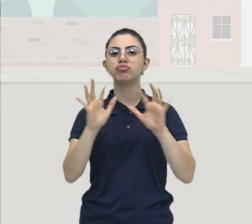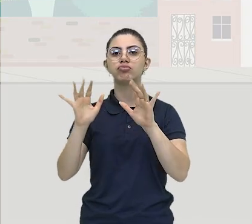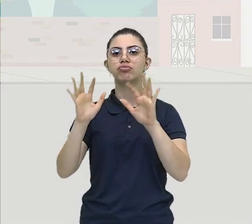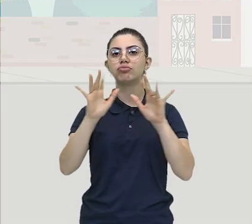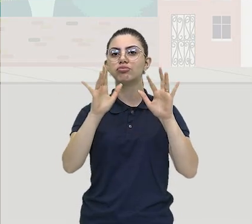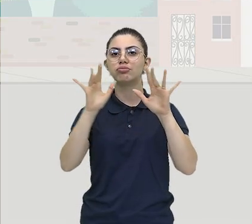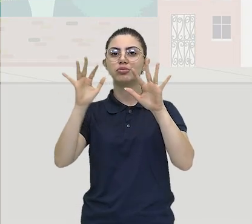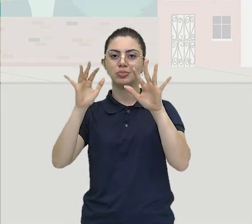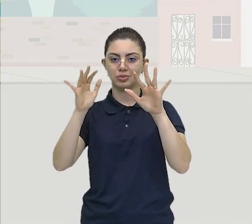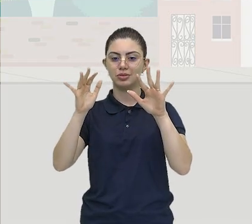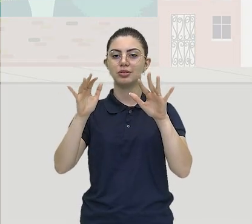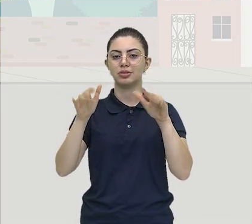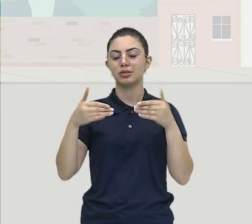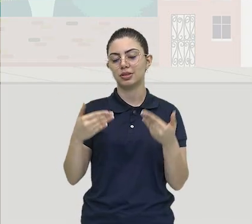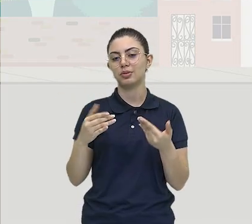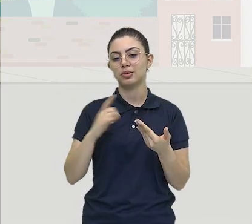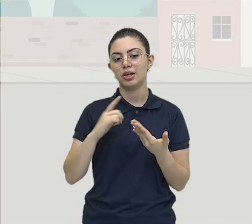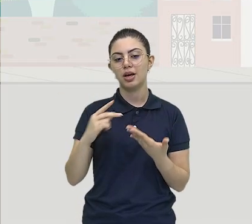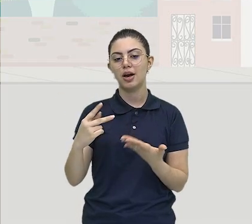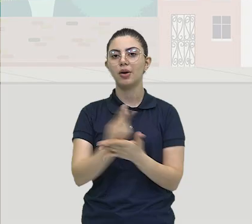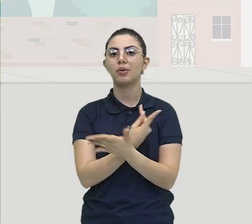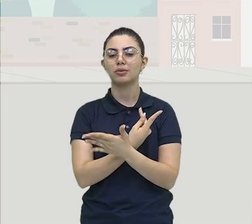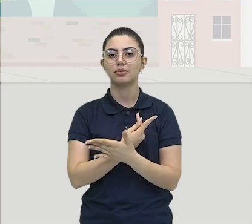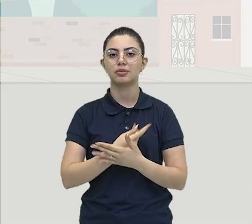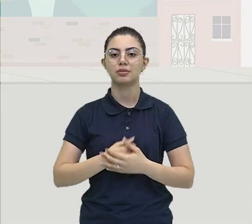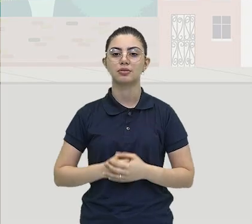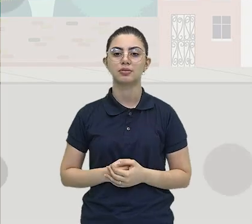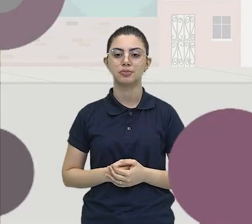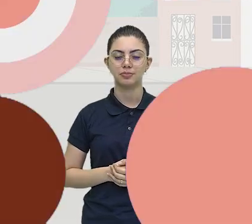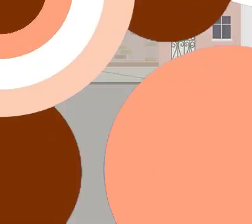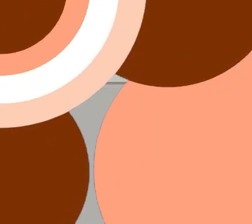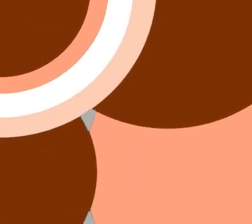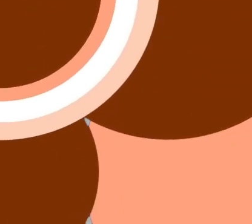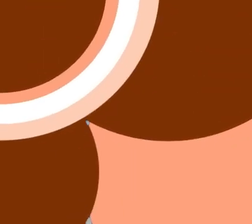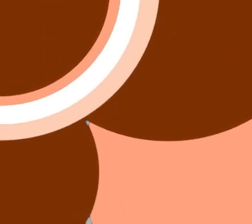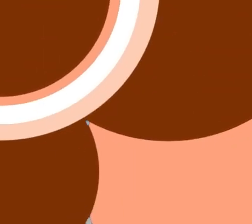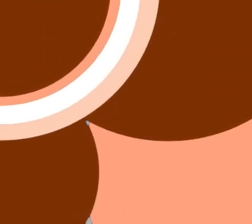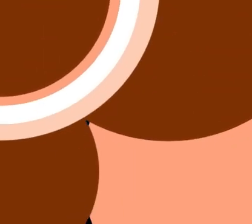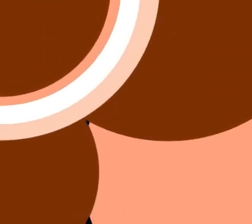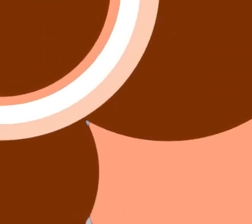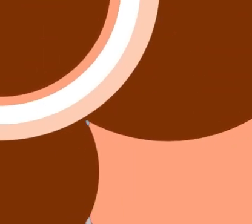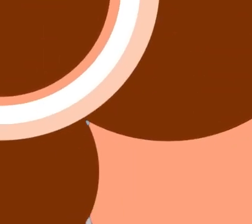e também de irradiação do calor, ok?